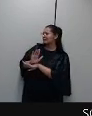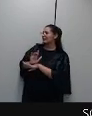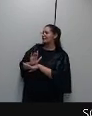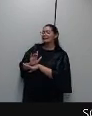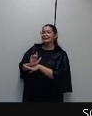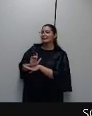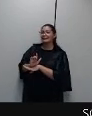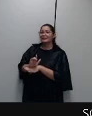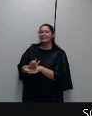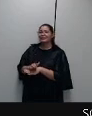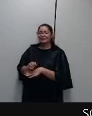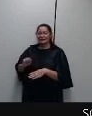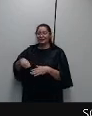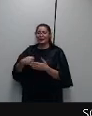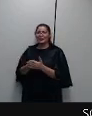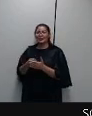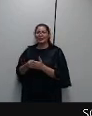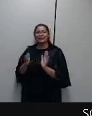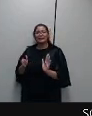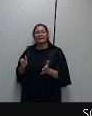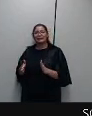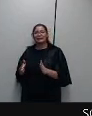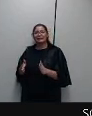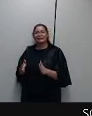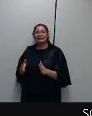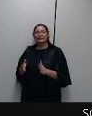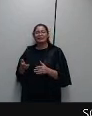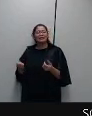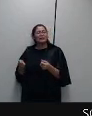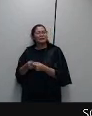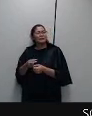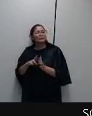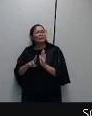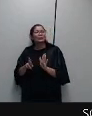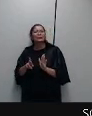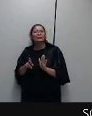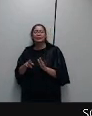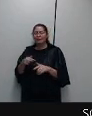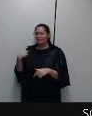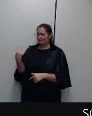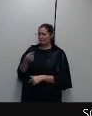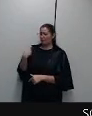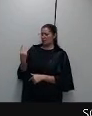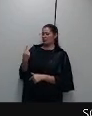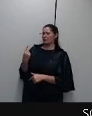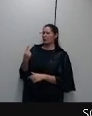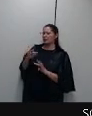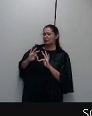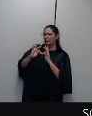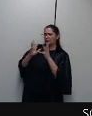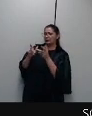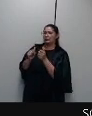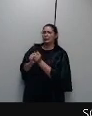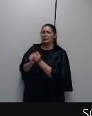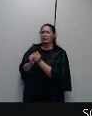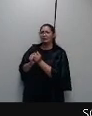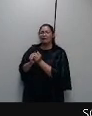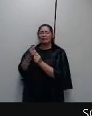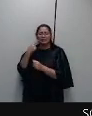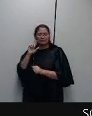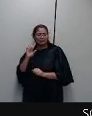aplica os prazos em curso para nós com toda a vista apoleão achei muito interessante